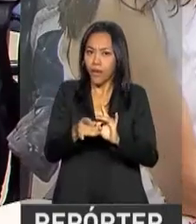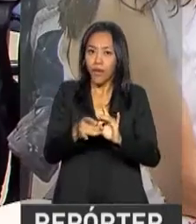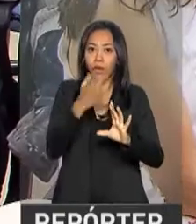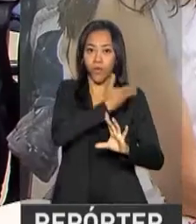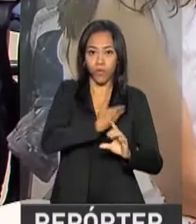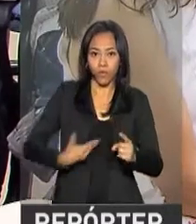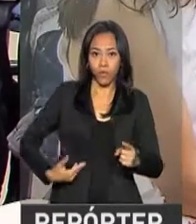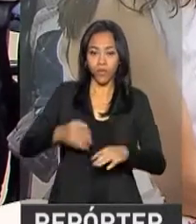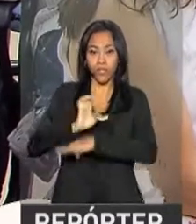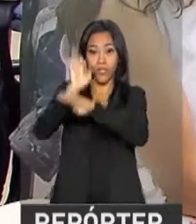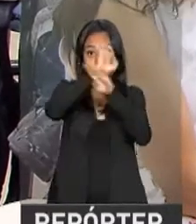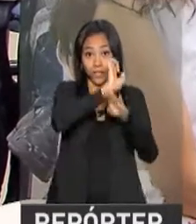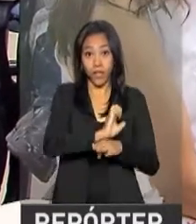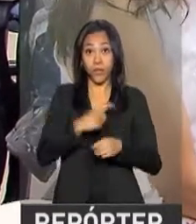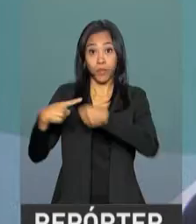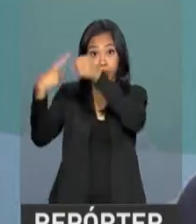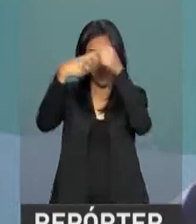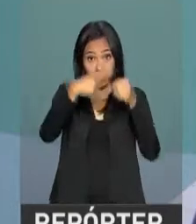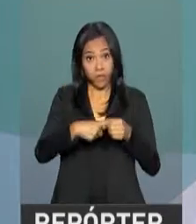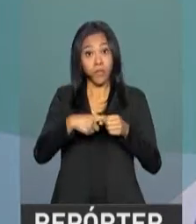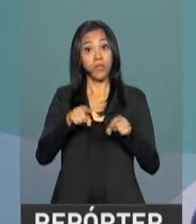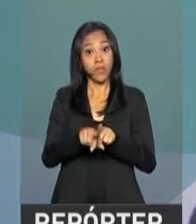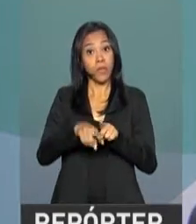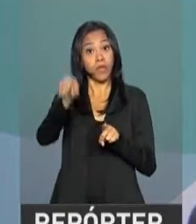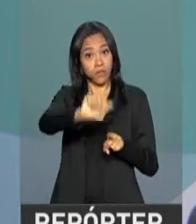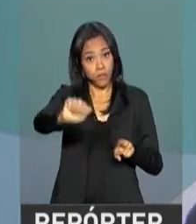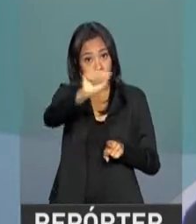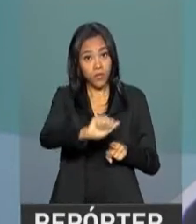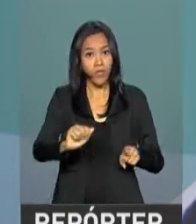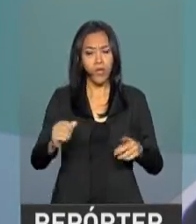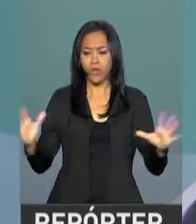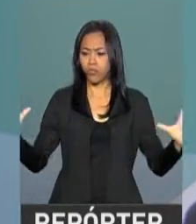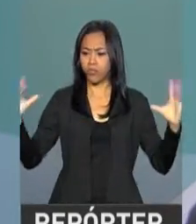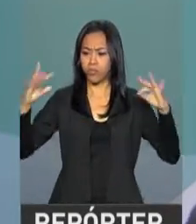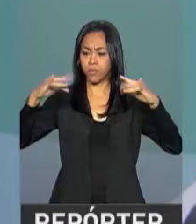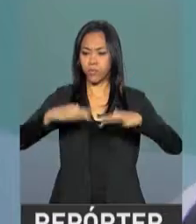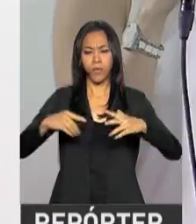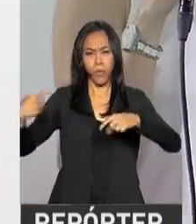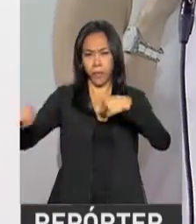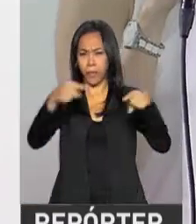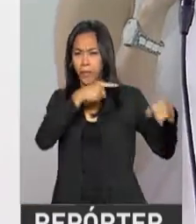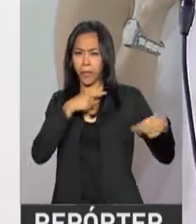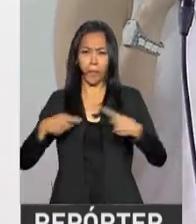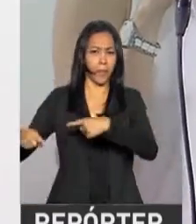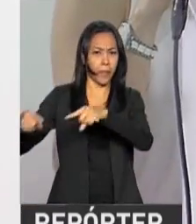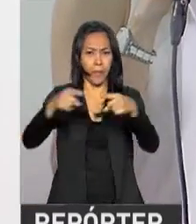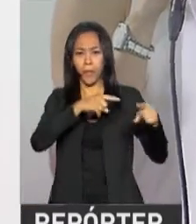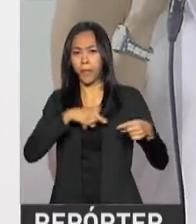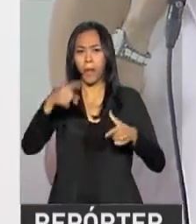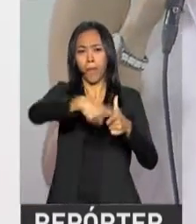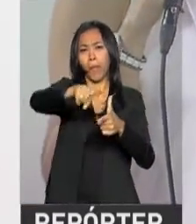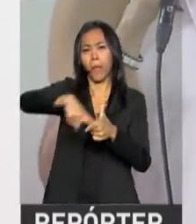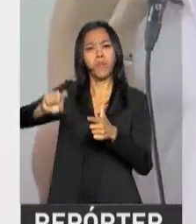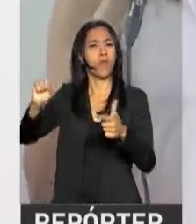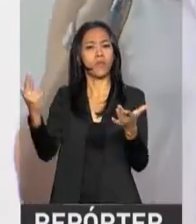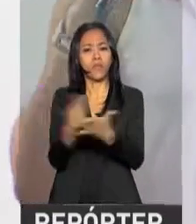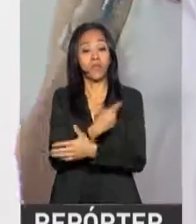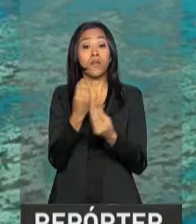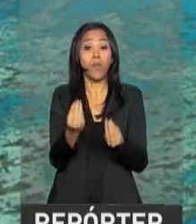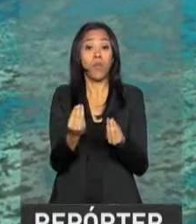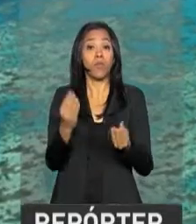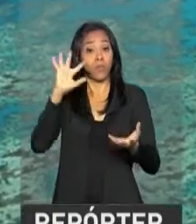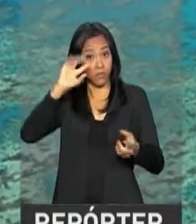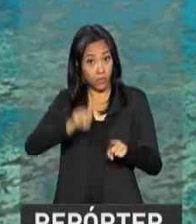e entidades de preservação para que juntos possam diagnosticar problemas e possíveis soluções para a questão da